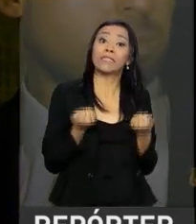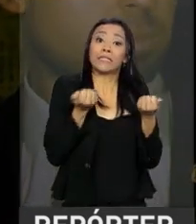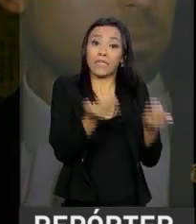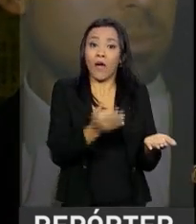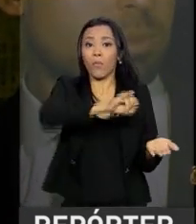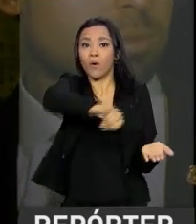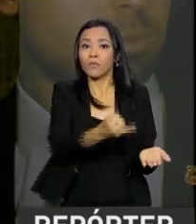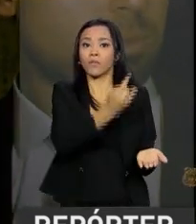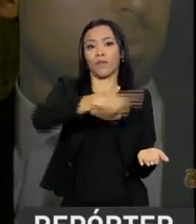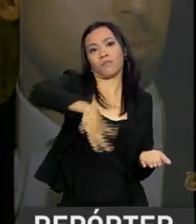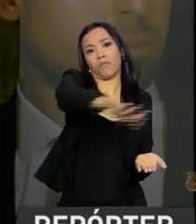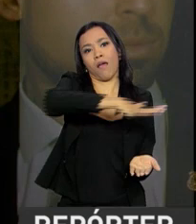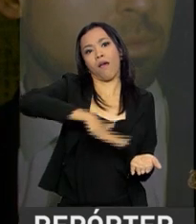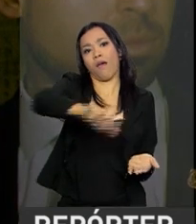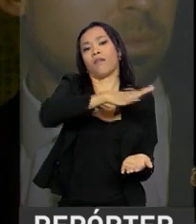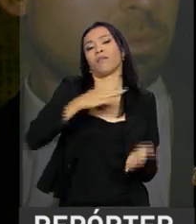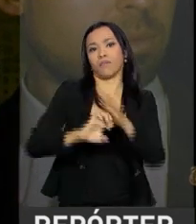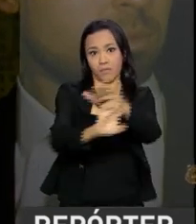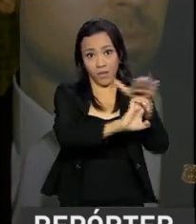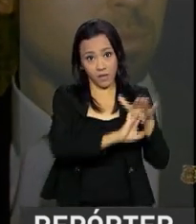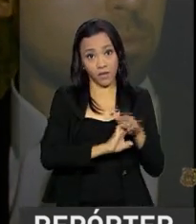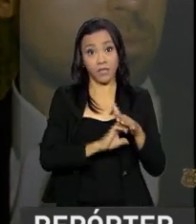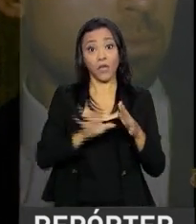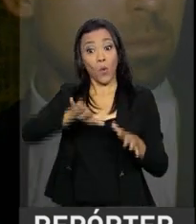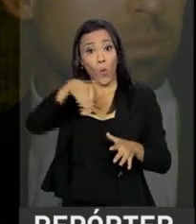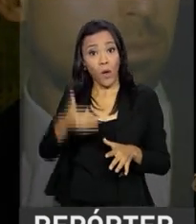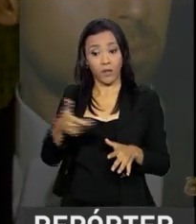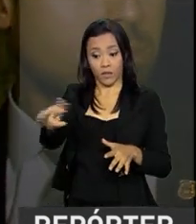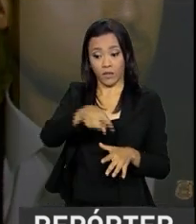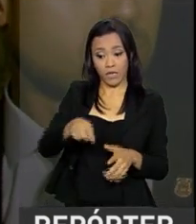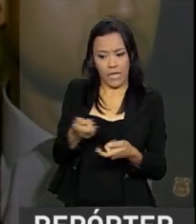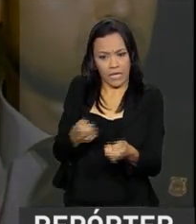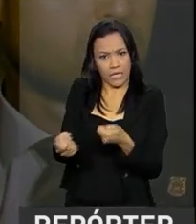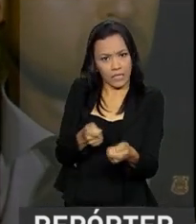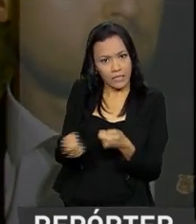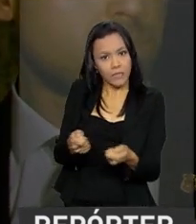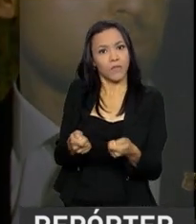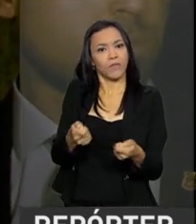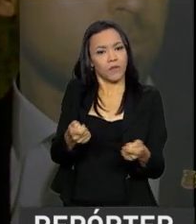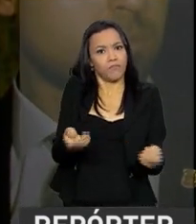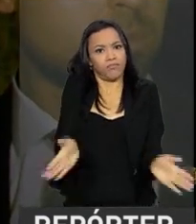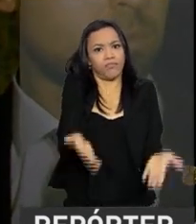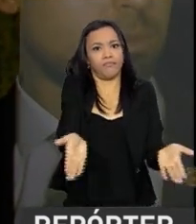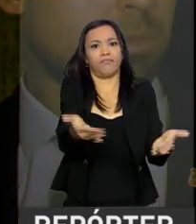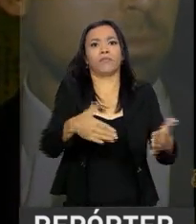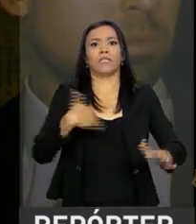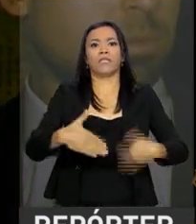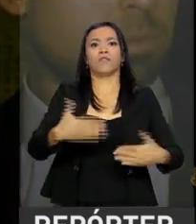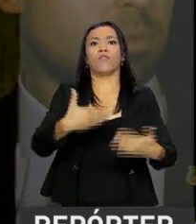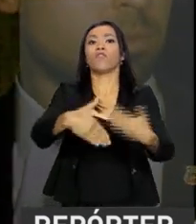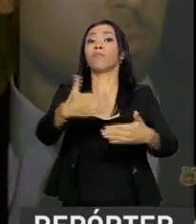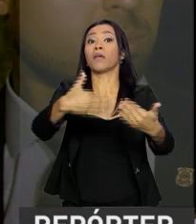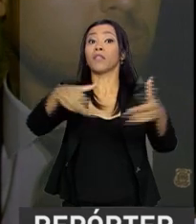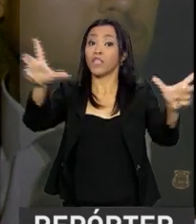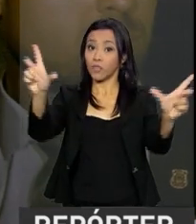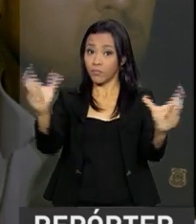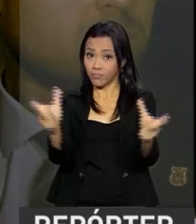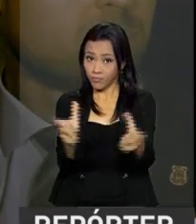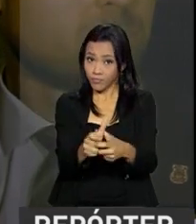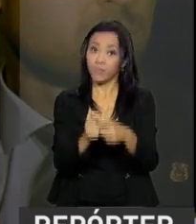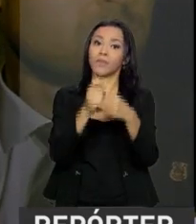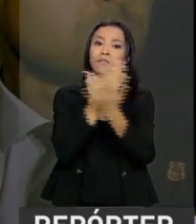para investimento. Porque se efetivamente o reequilíbrio das contas vai gerar um crescimento rápido do Brasil, uma redução do desemprego, isso vai